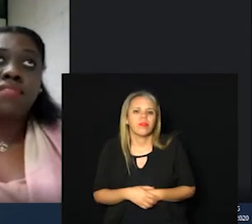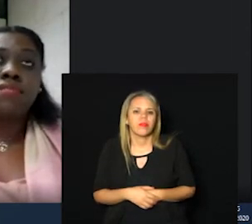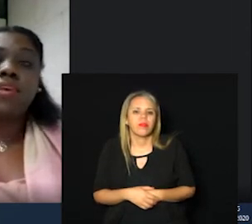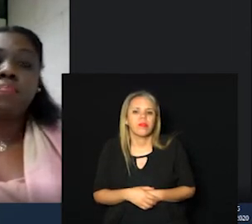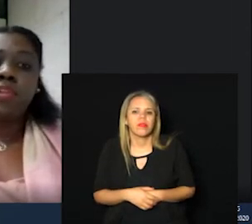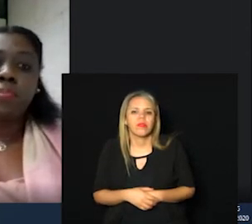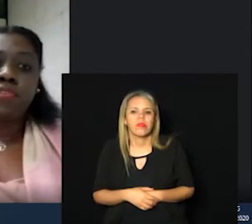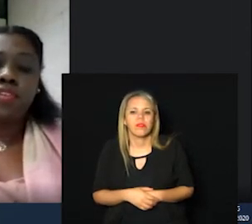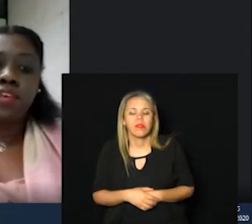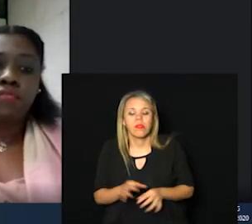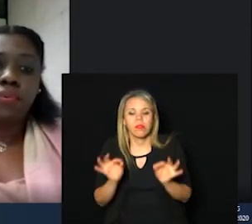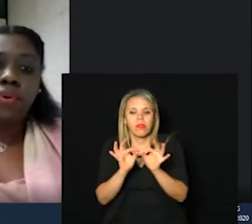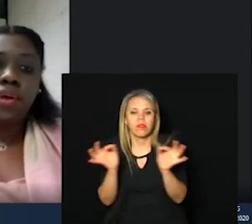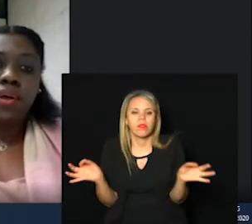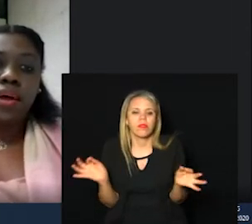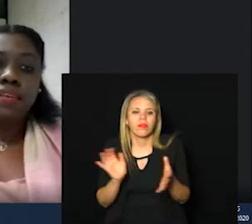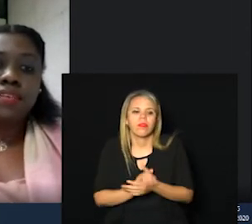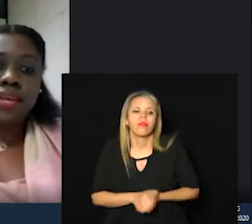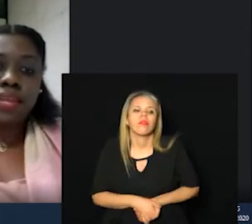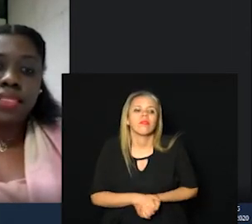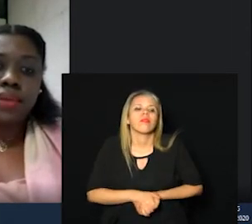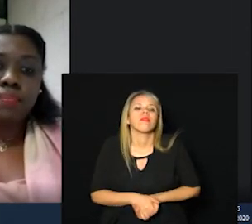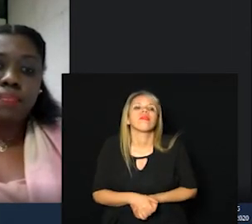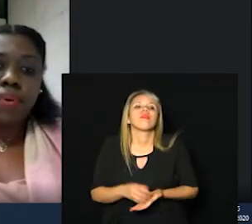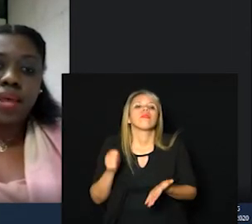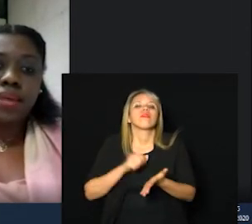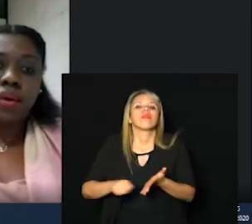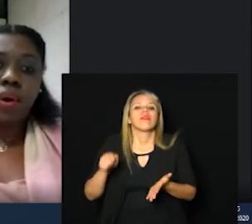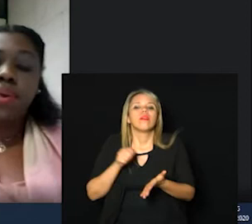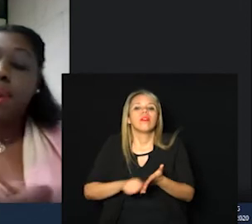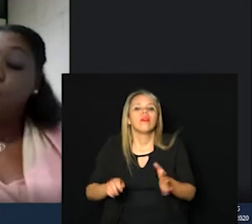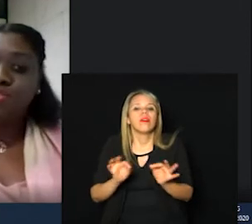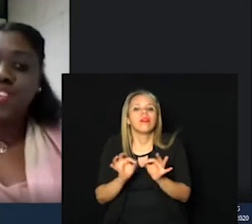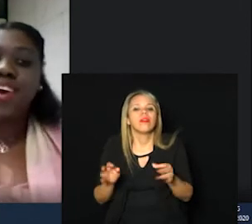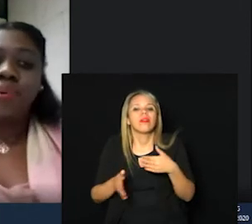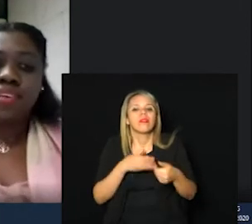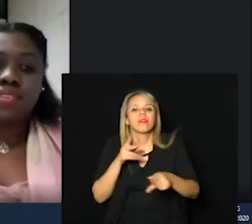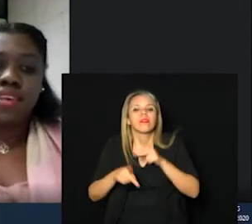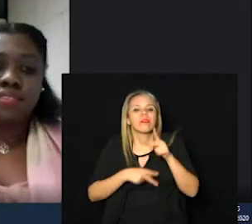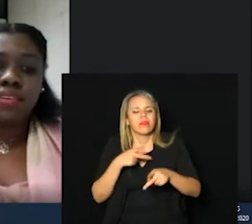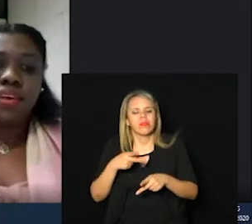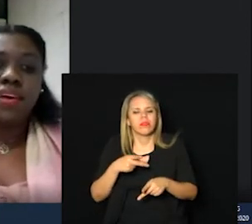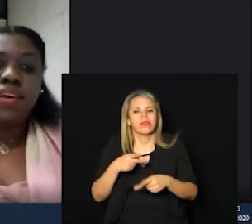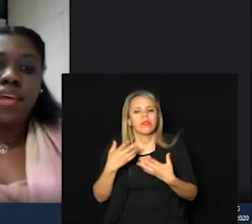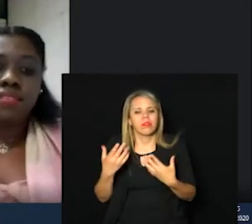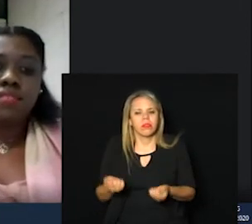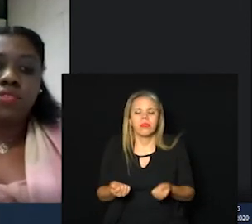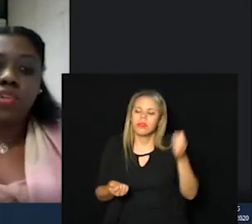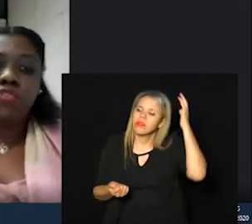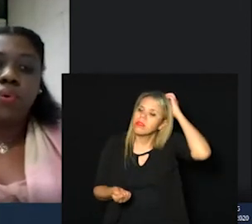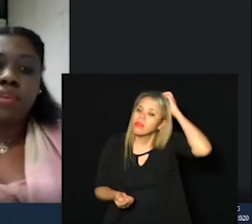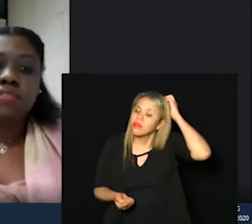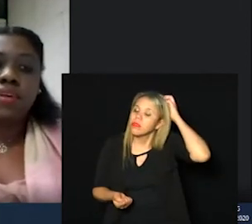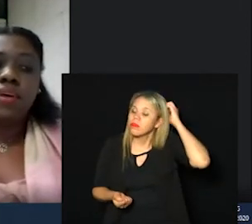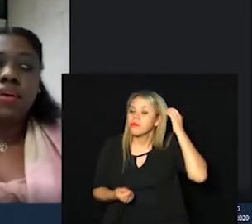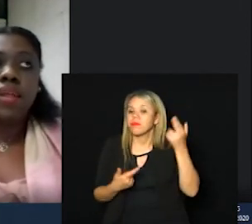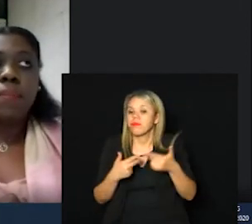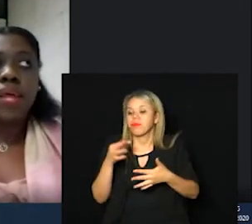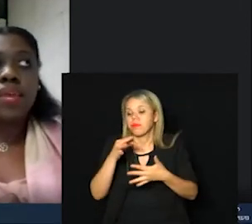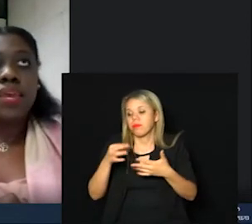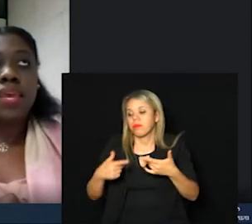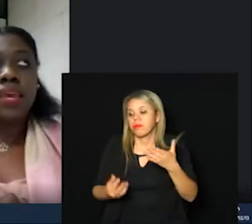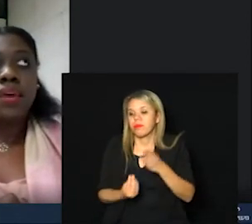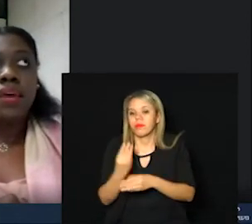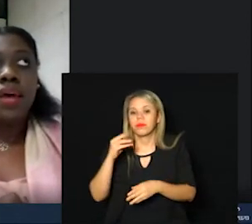mais simples possível a escrita para que qualquer um se reconhecesse nessas situações, né?